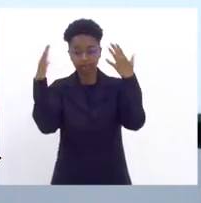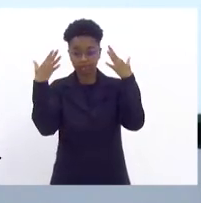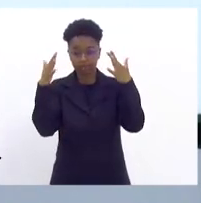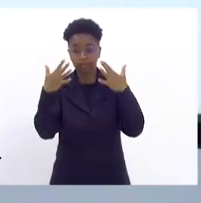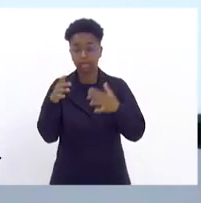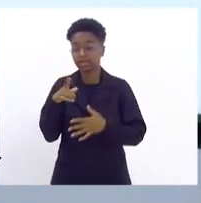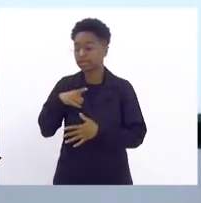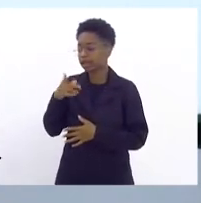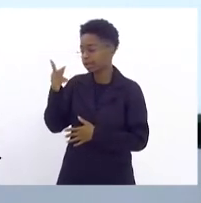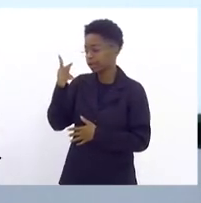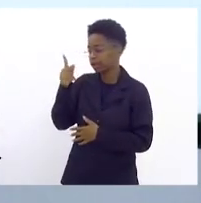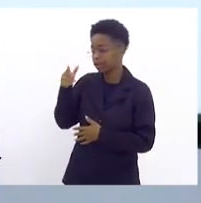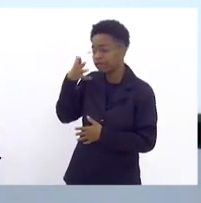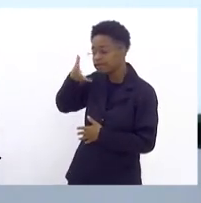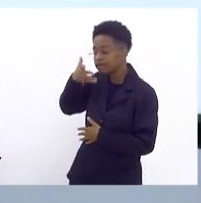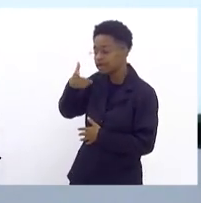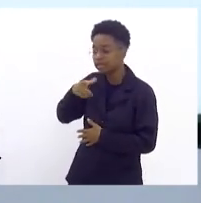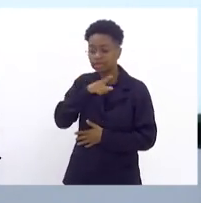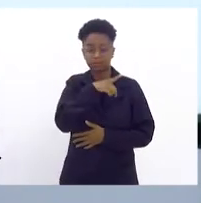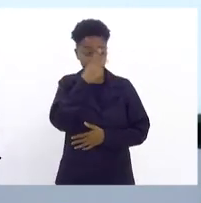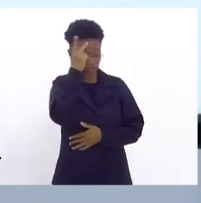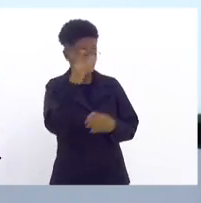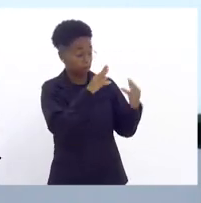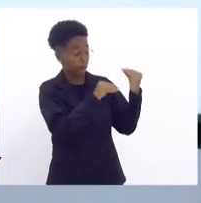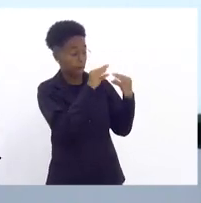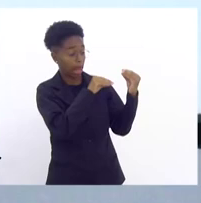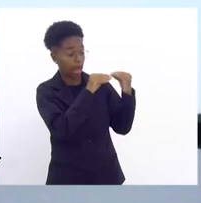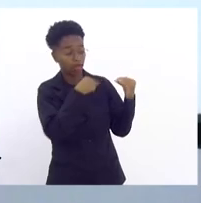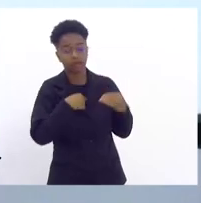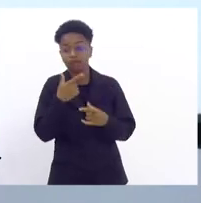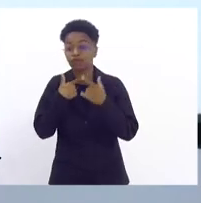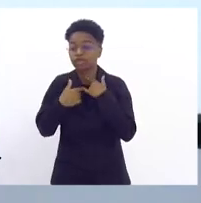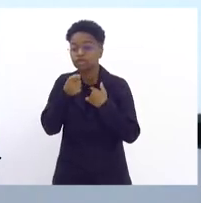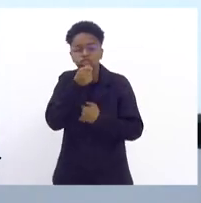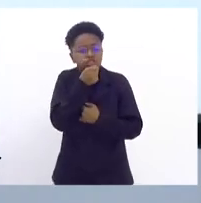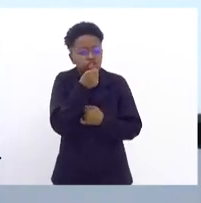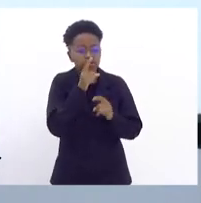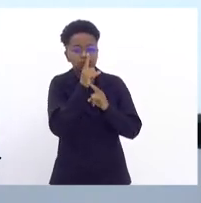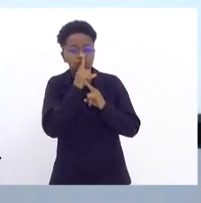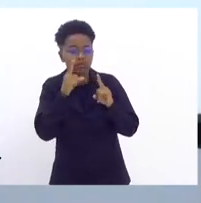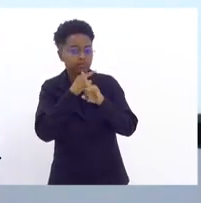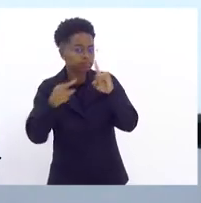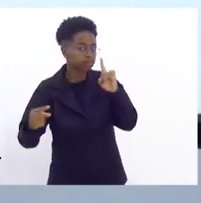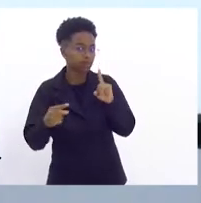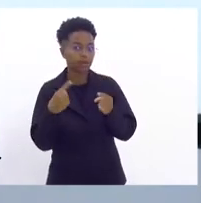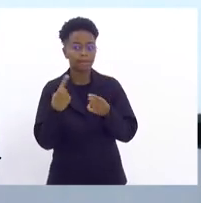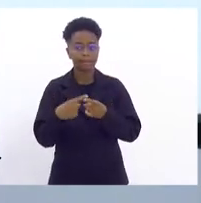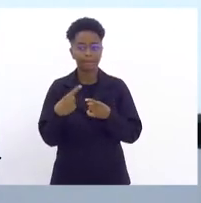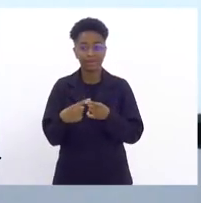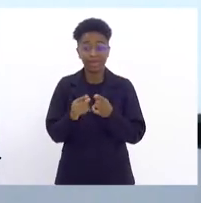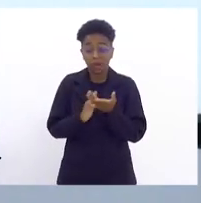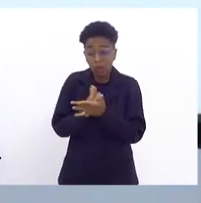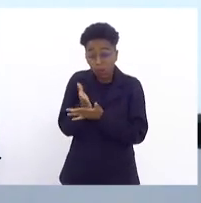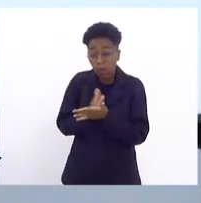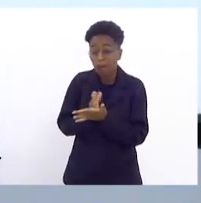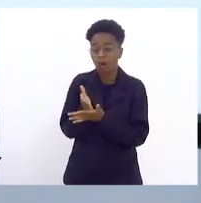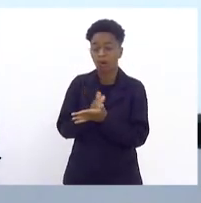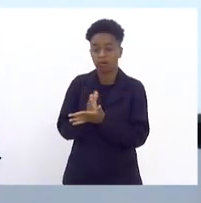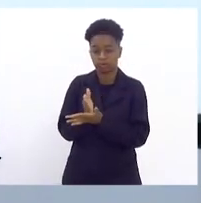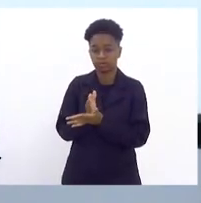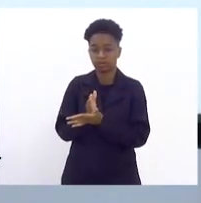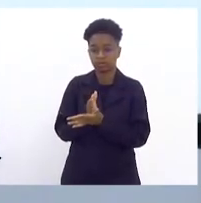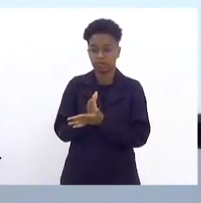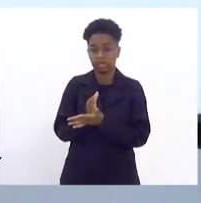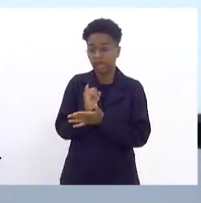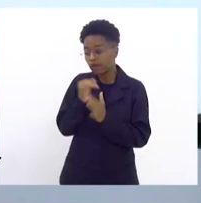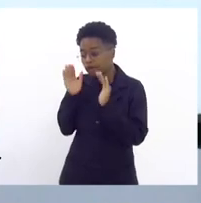uns ali a minha vontade de pegar o microfone porque aquilo incomoda a gente né a gente